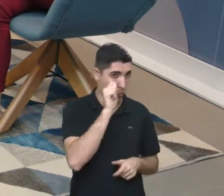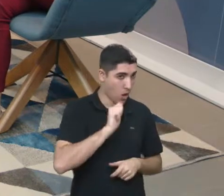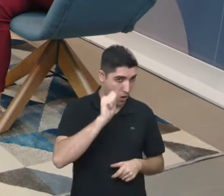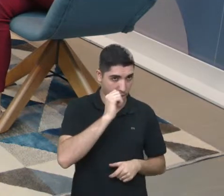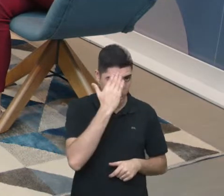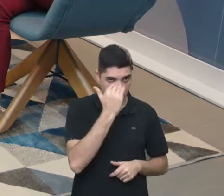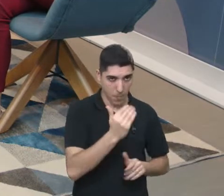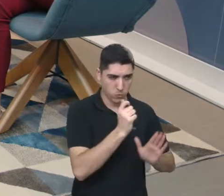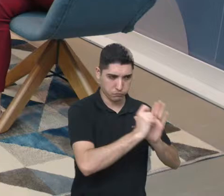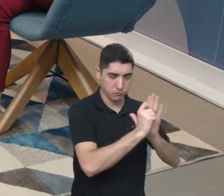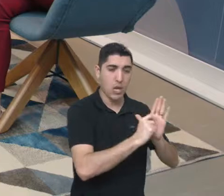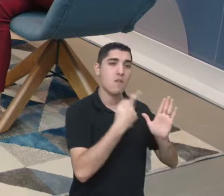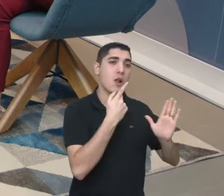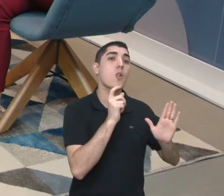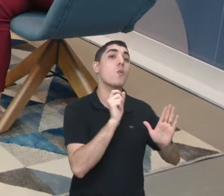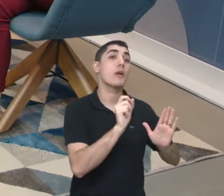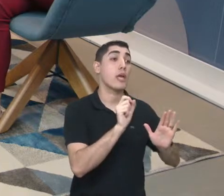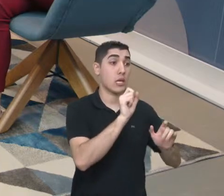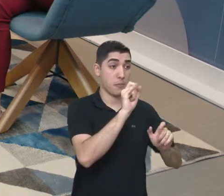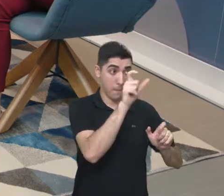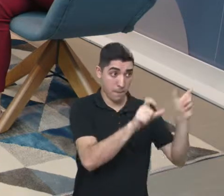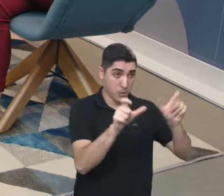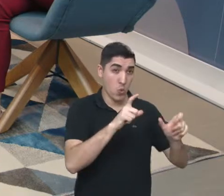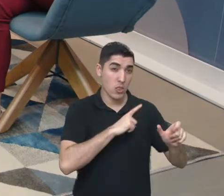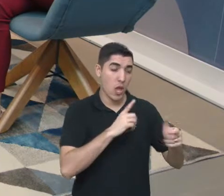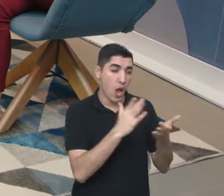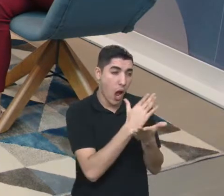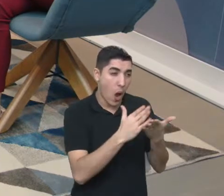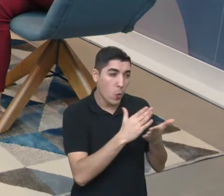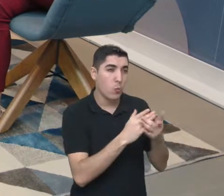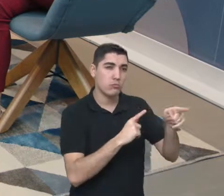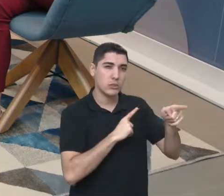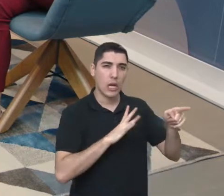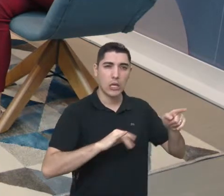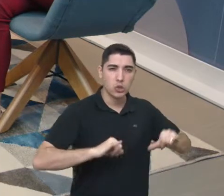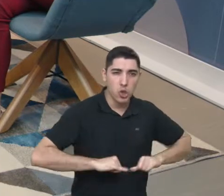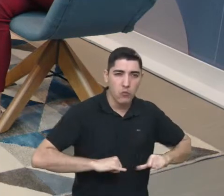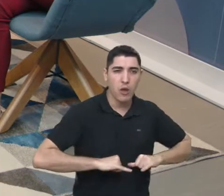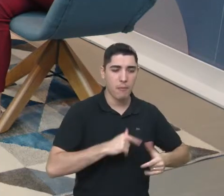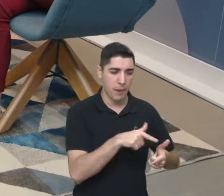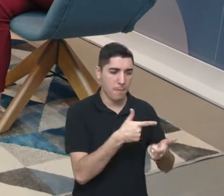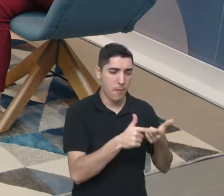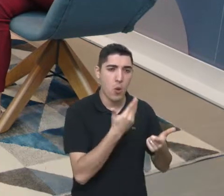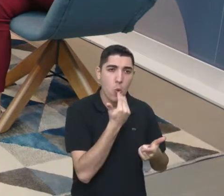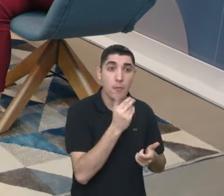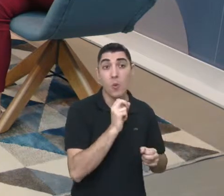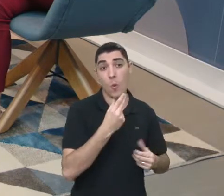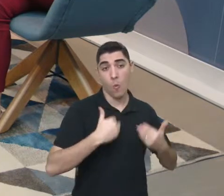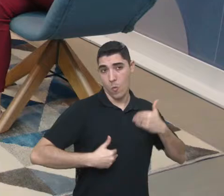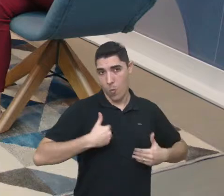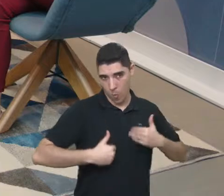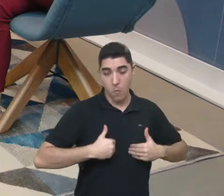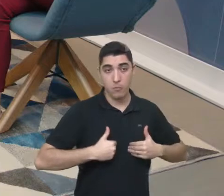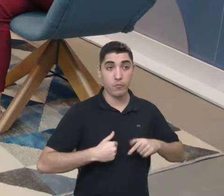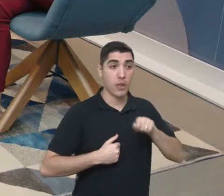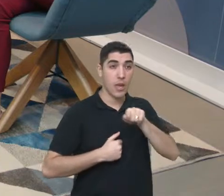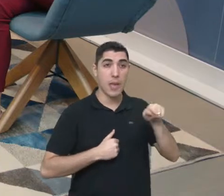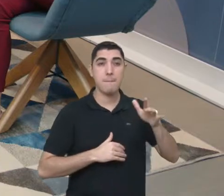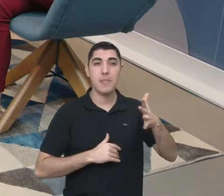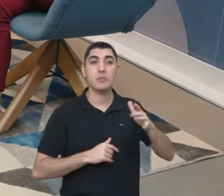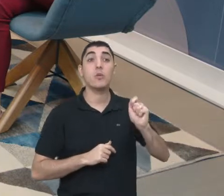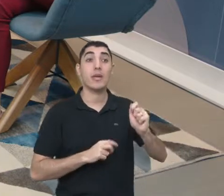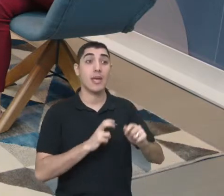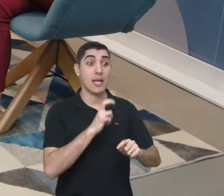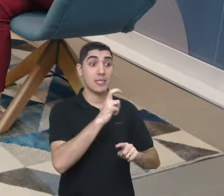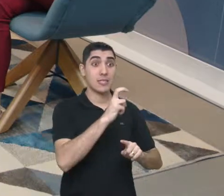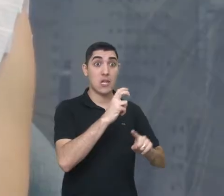quadros parciais, que seriam pessoas que têm alguns sintomas, né, algum sofrimento já com a comida ou com o corpo, eles